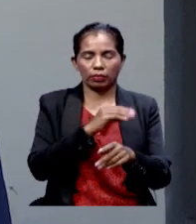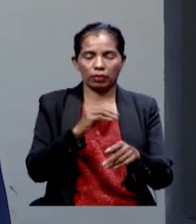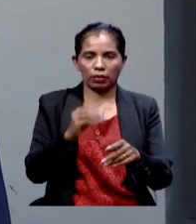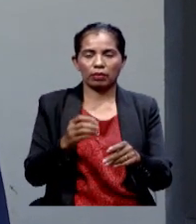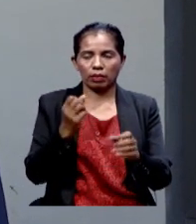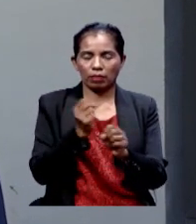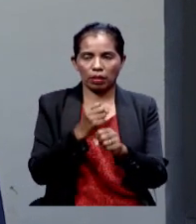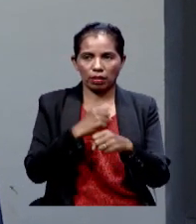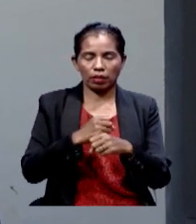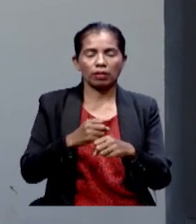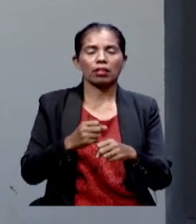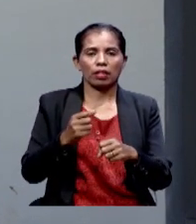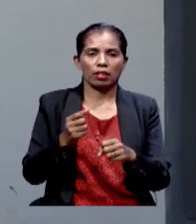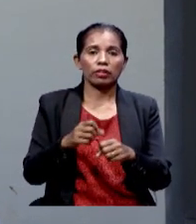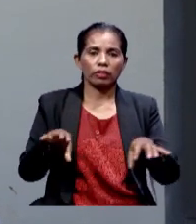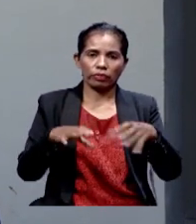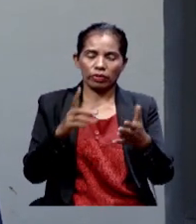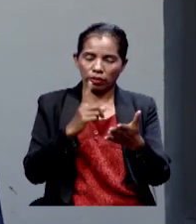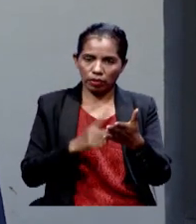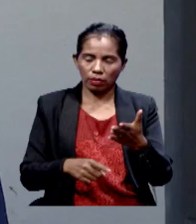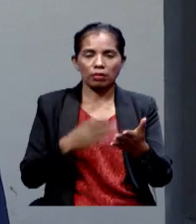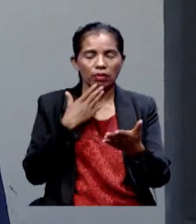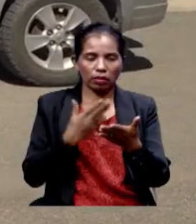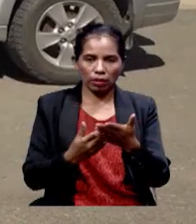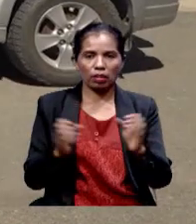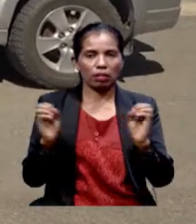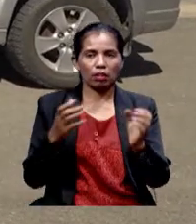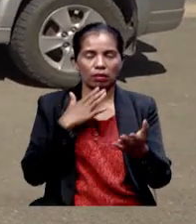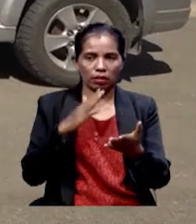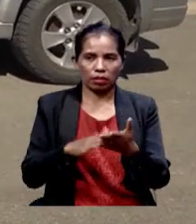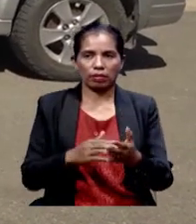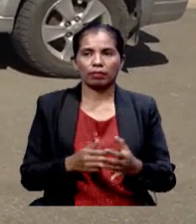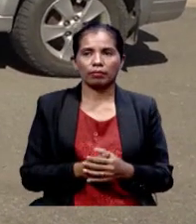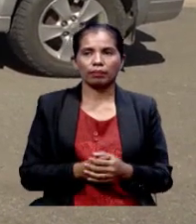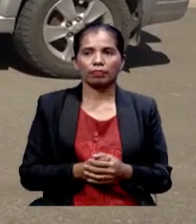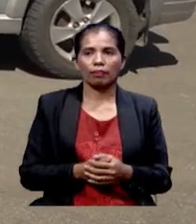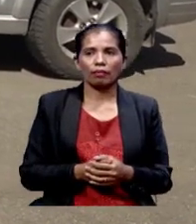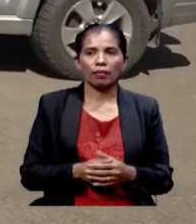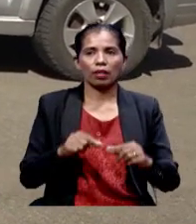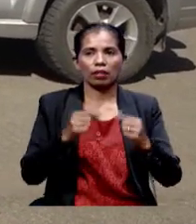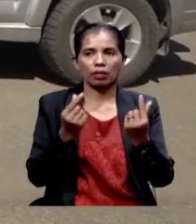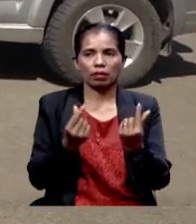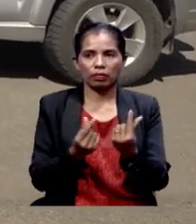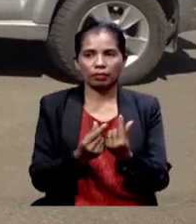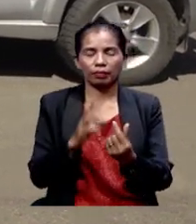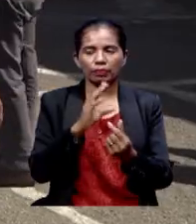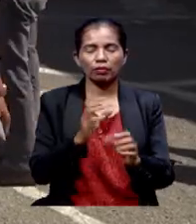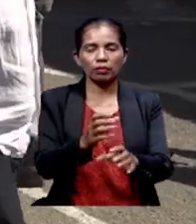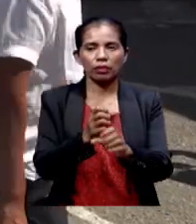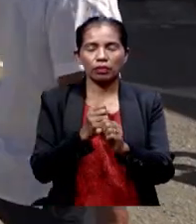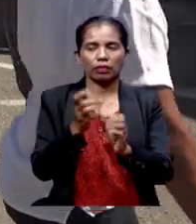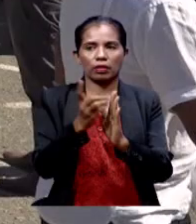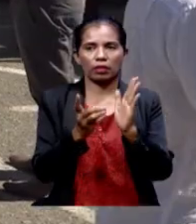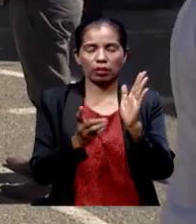o serviço ser eleito para dia que não lhe é necessário. Durante a fiscalização, a equipa conjunta consegue recolher